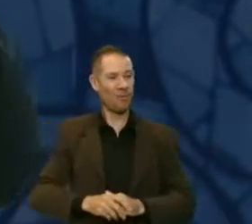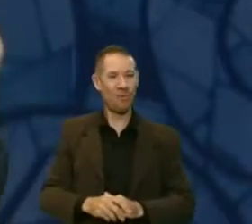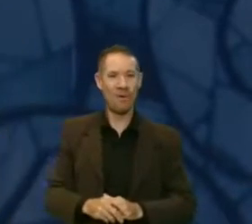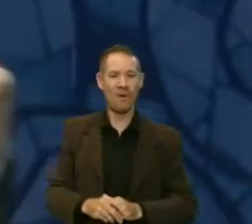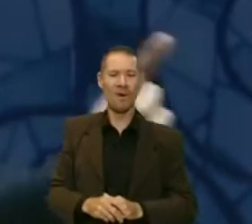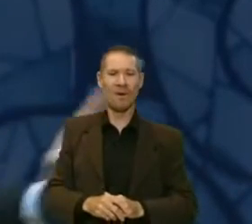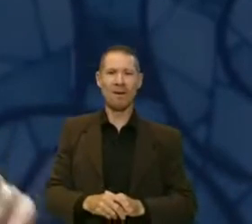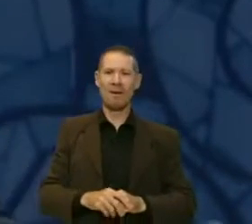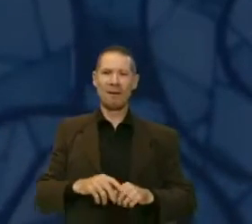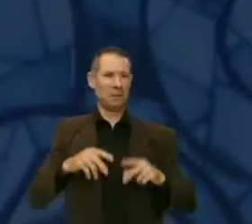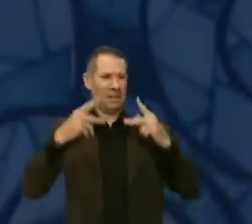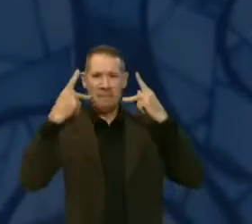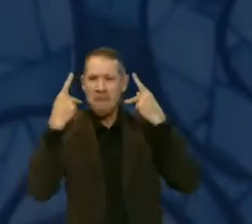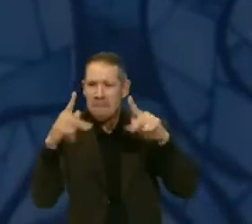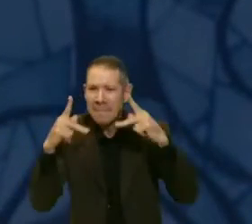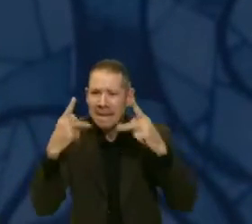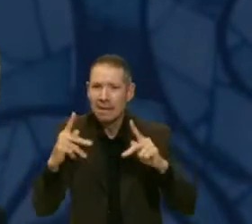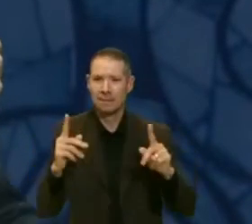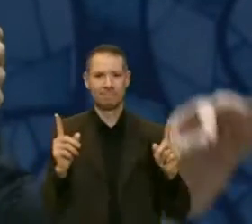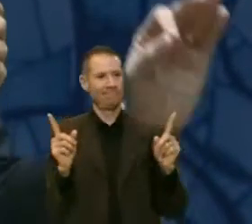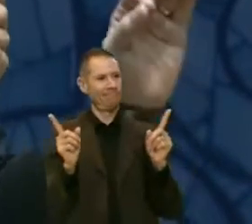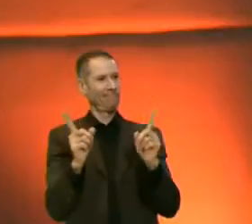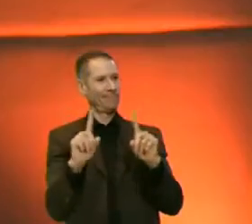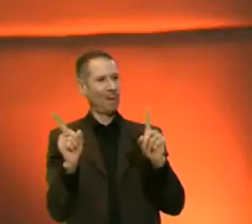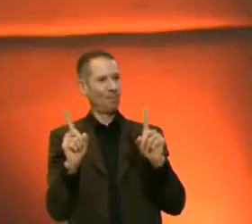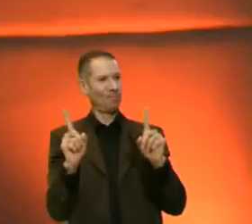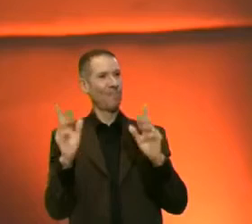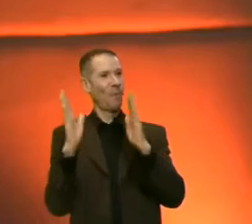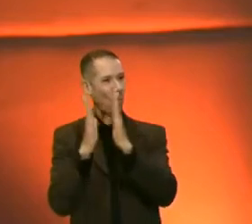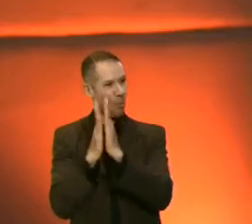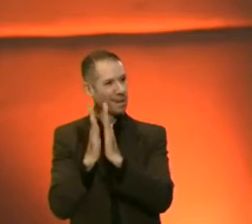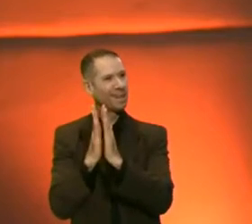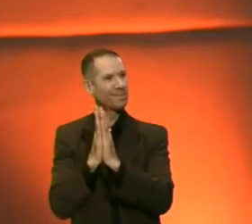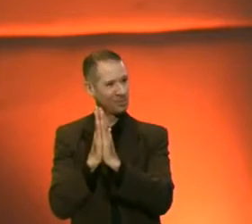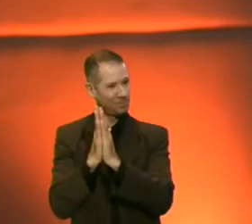Ele não estava pregando, ele estava orando.